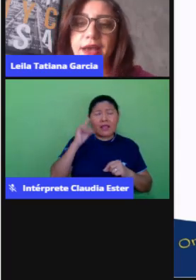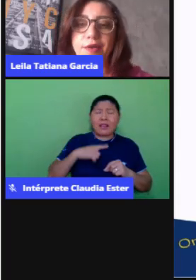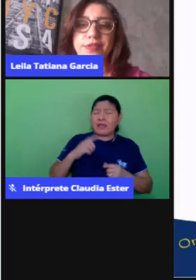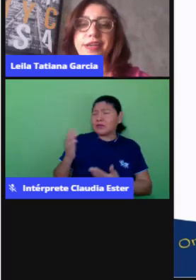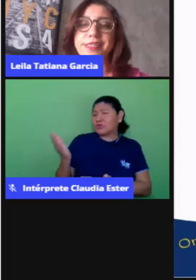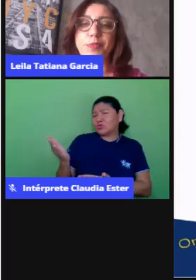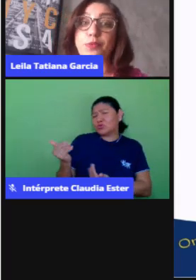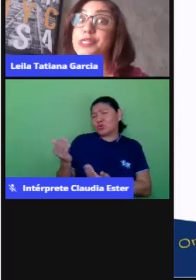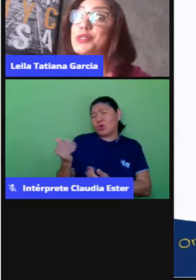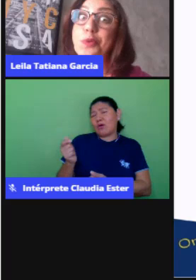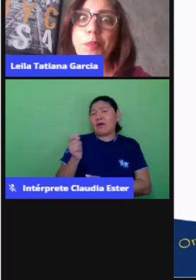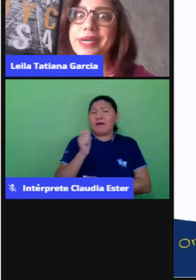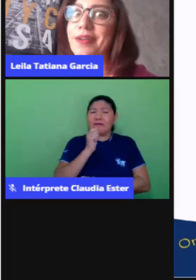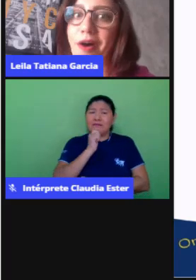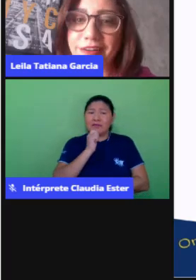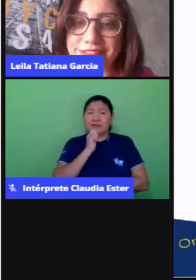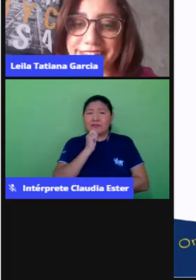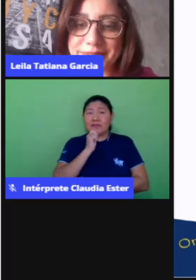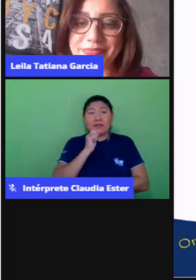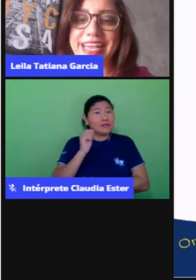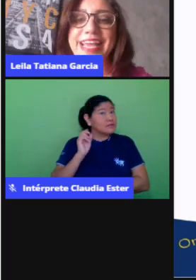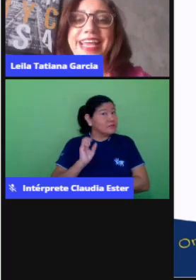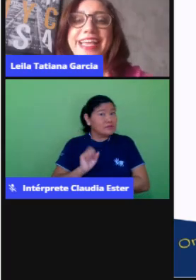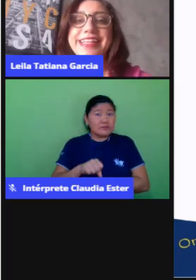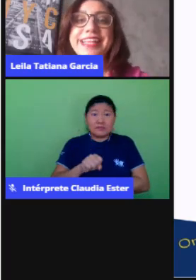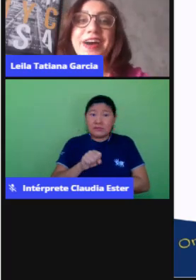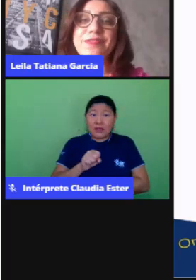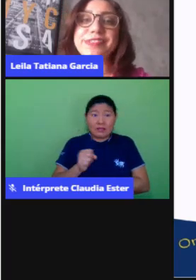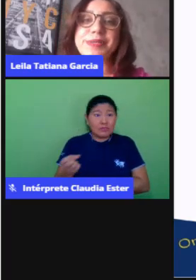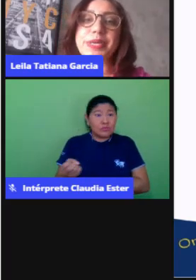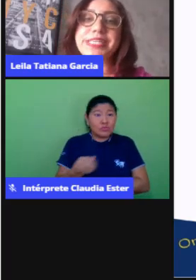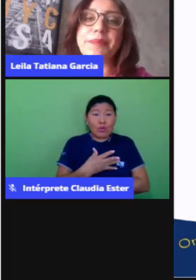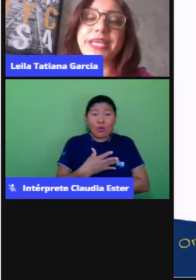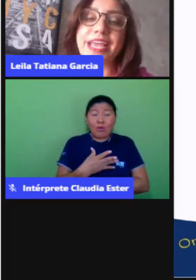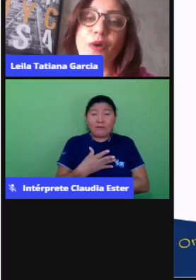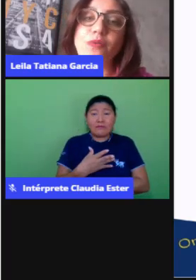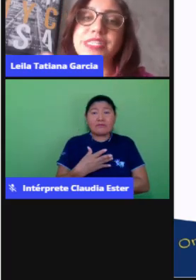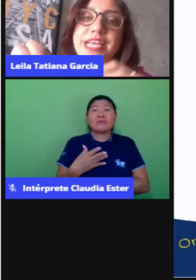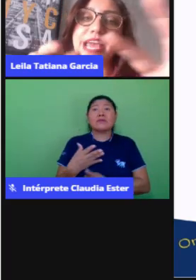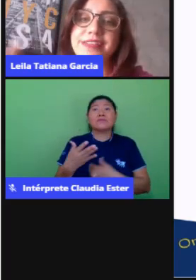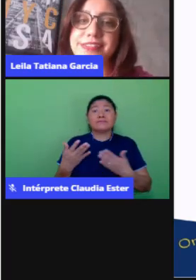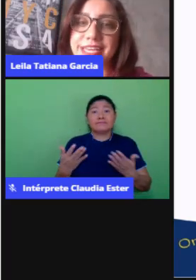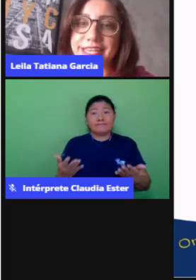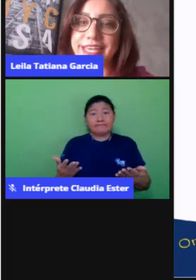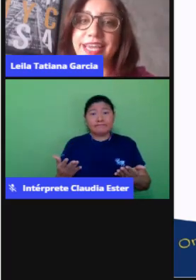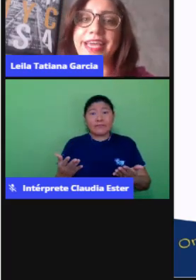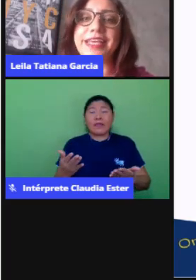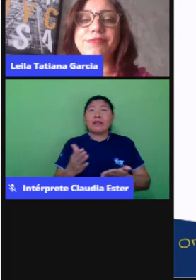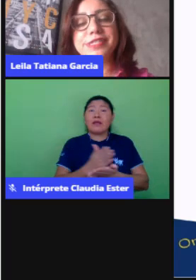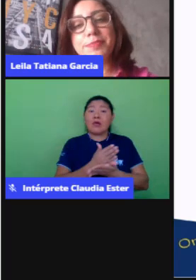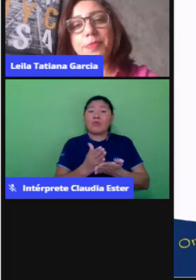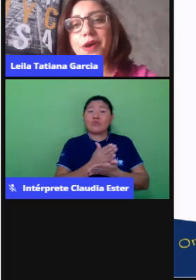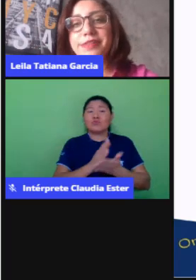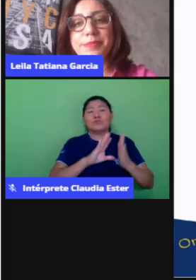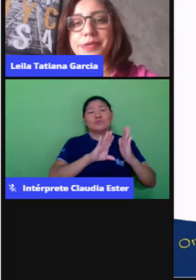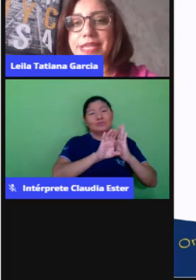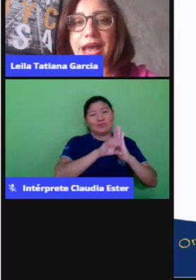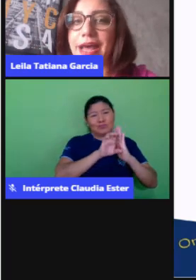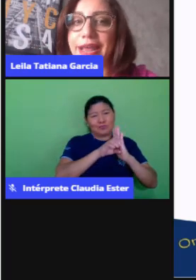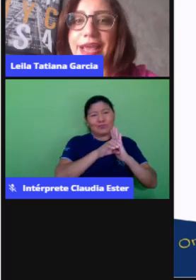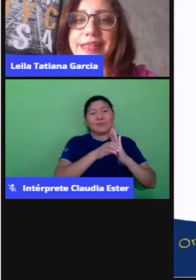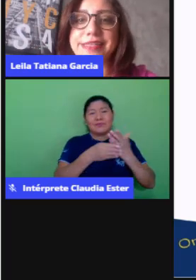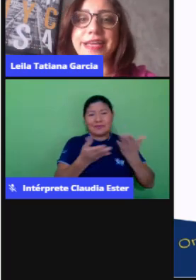jovem. E a outra responde, supernova. Então, você percebe que tem conceitos aqui que você